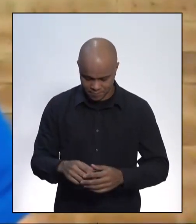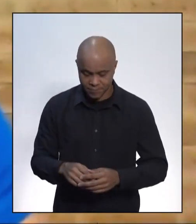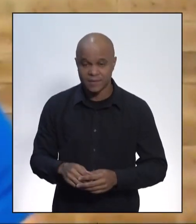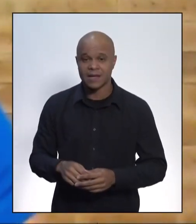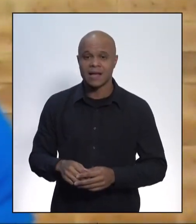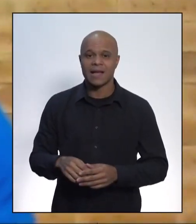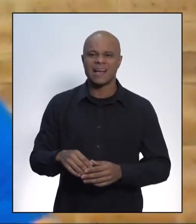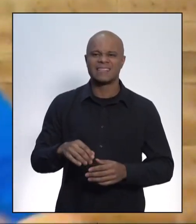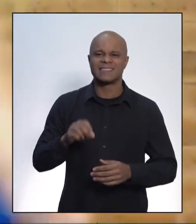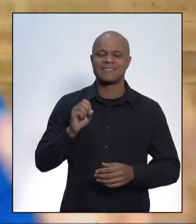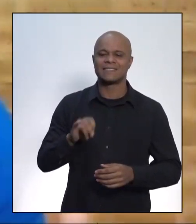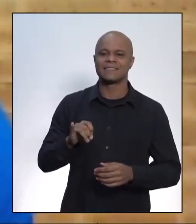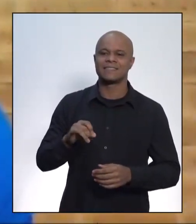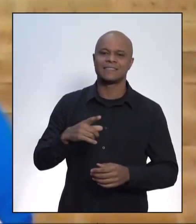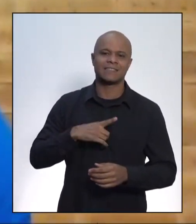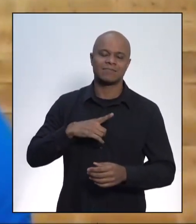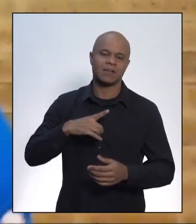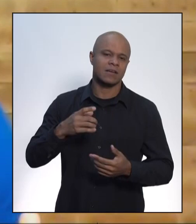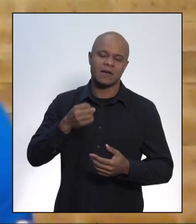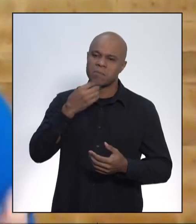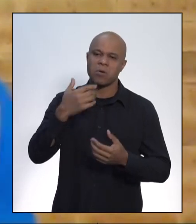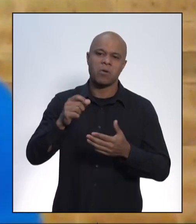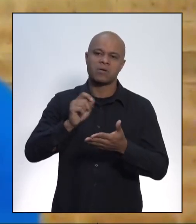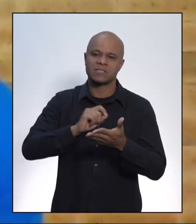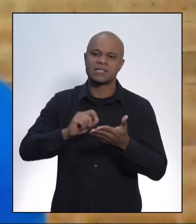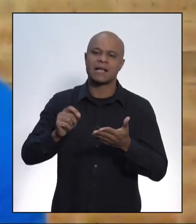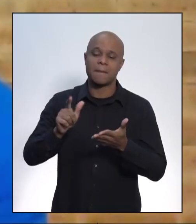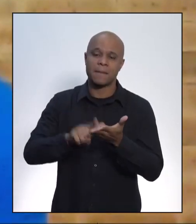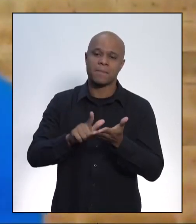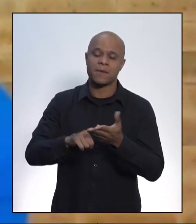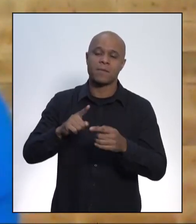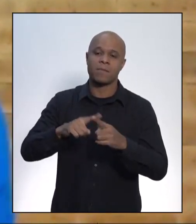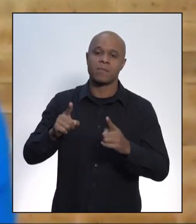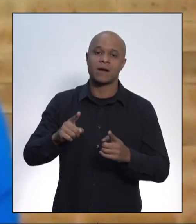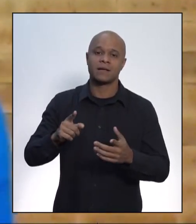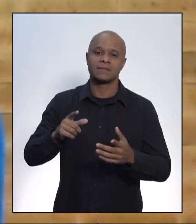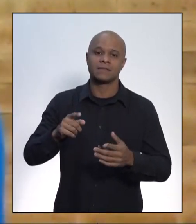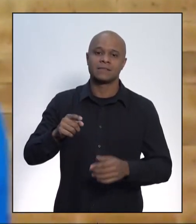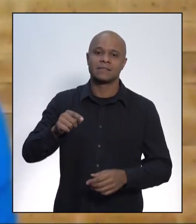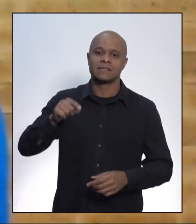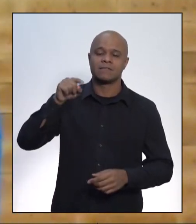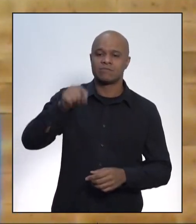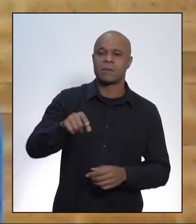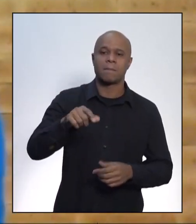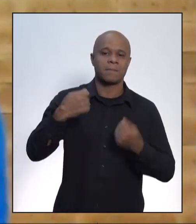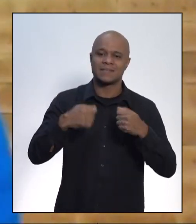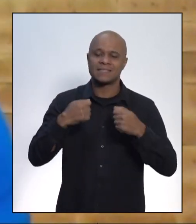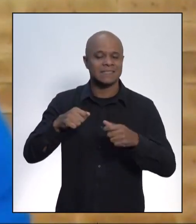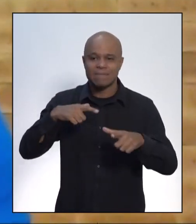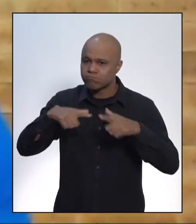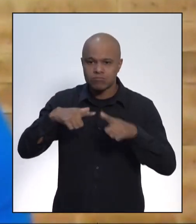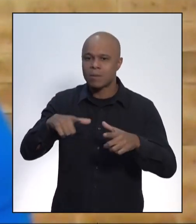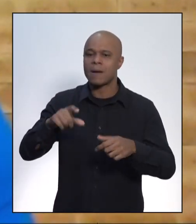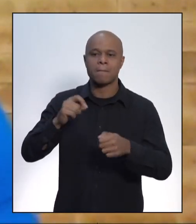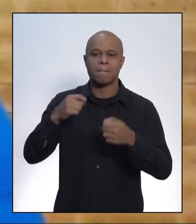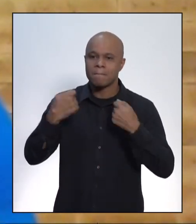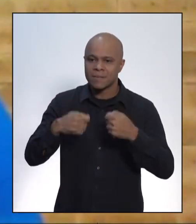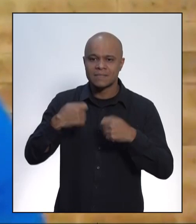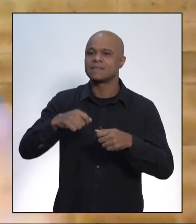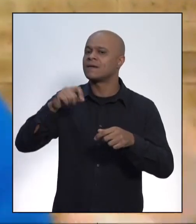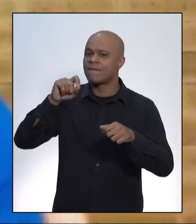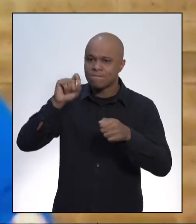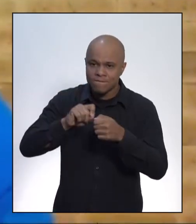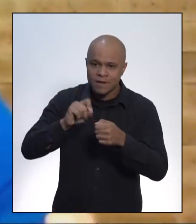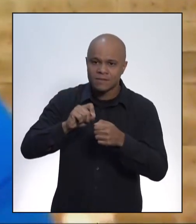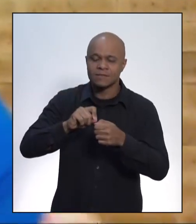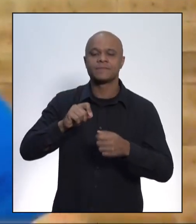poderia ser legal. Isso tudo é muito bacana, mas o que vale no final do dia é a execução, é agir. Você precisa agir, cara. Então, investe